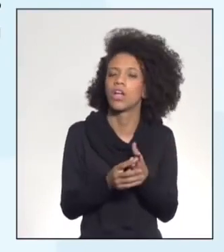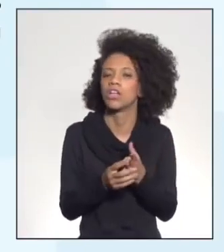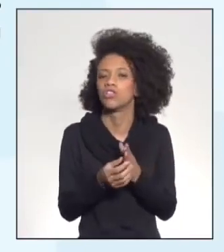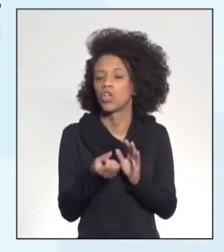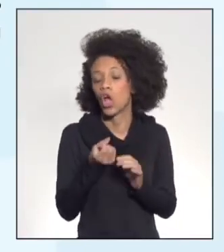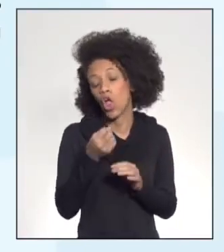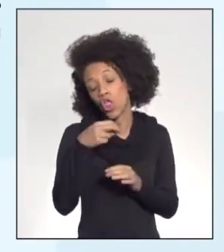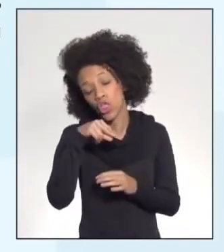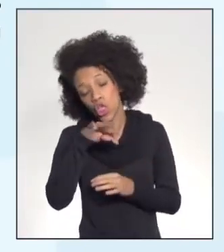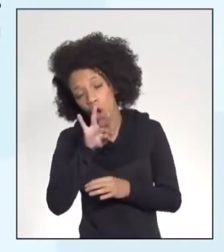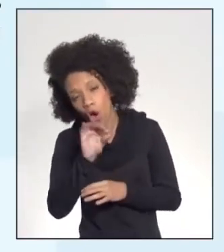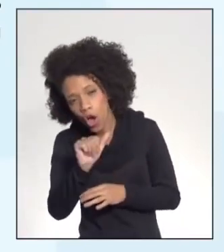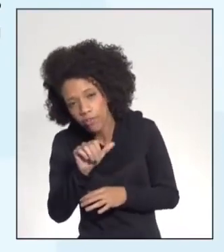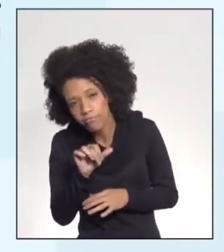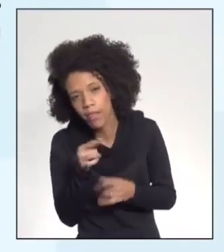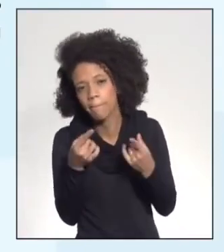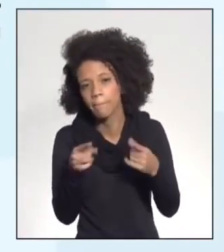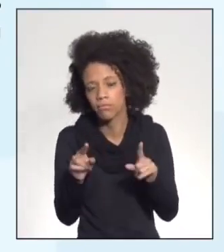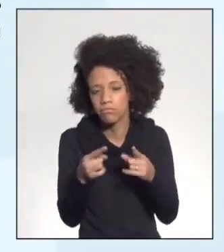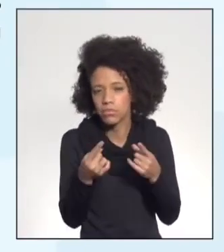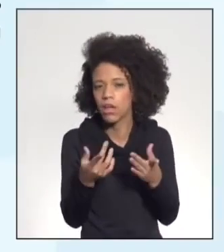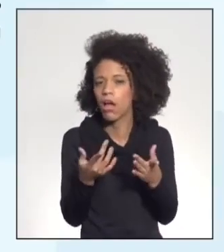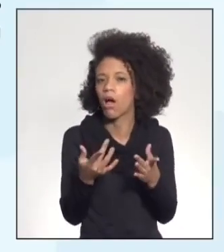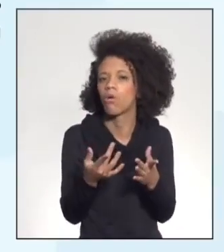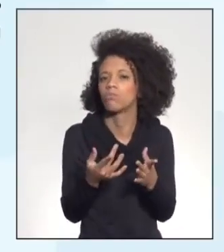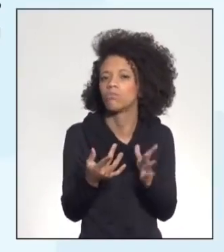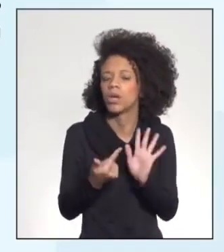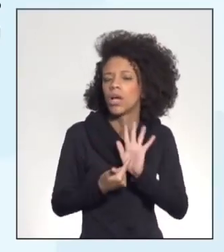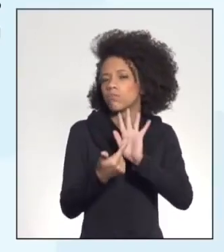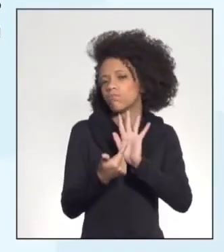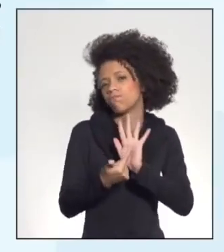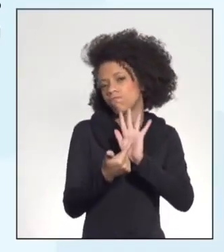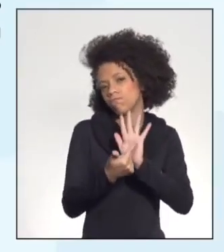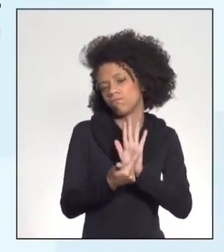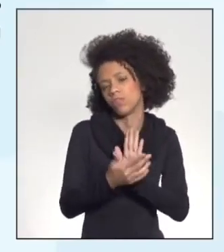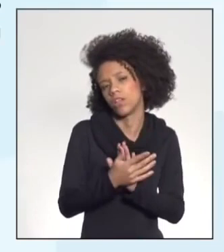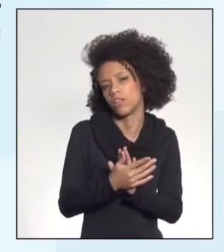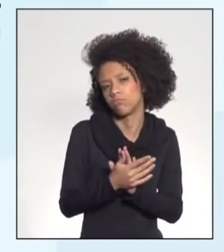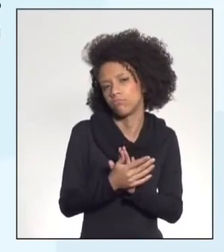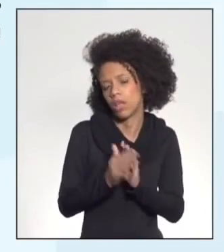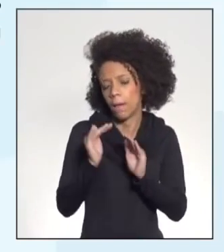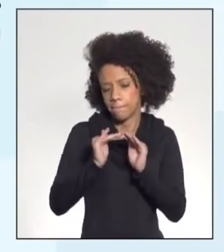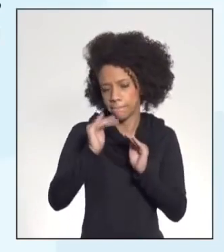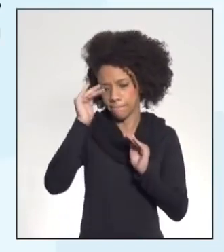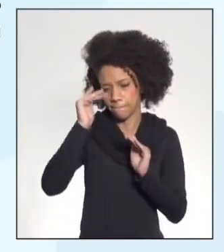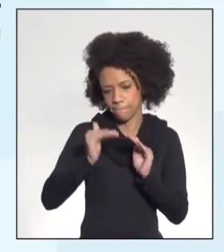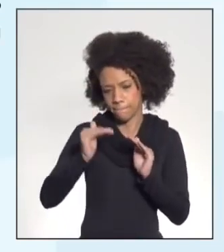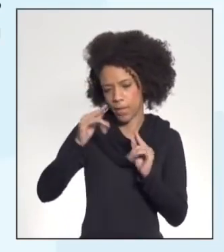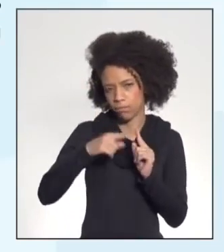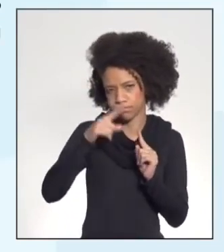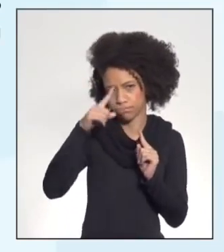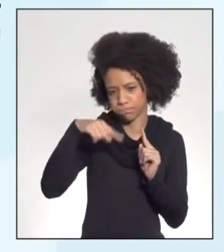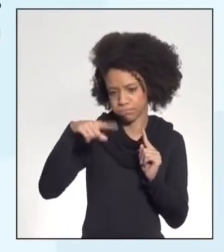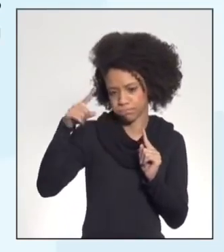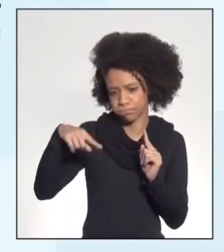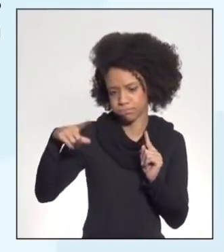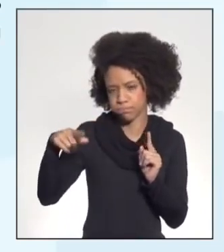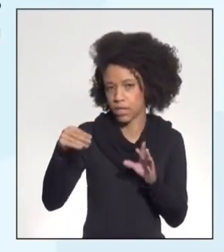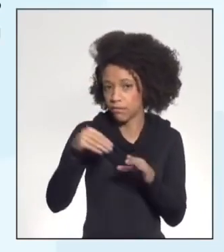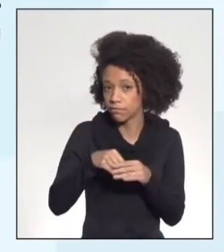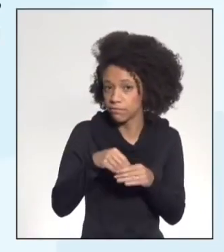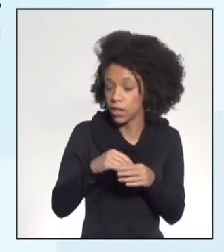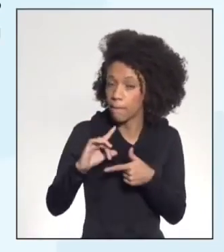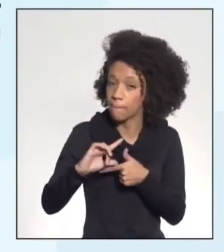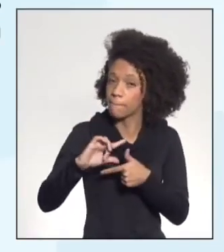musicais diferentes que registram sons em relação aos seus parâmetros de altura e duração, dentro de padrões de